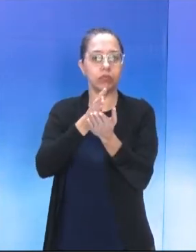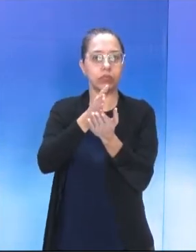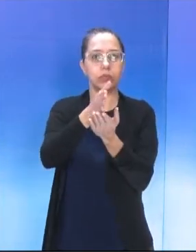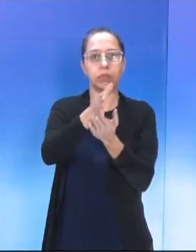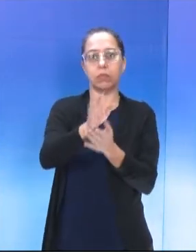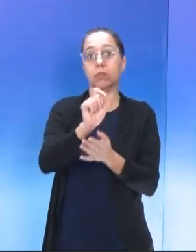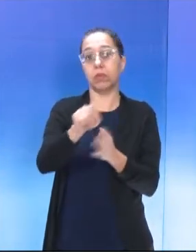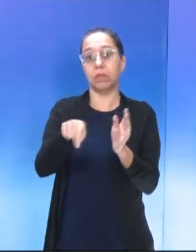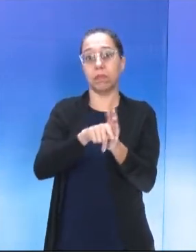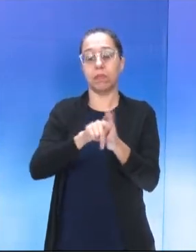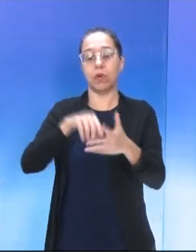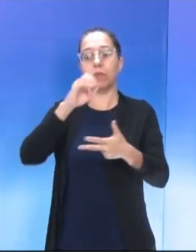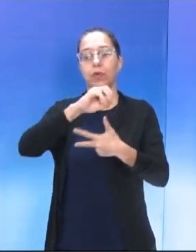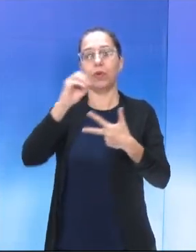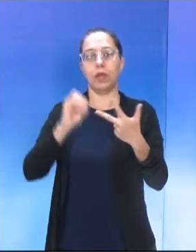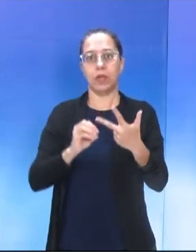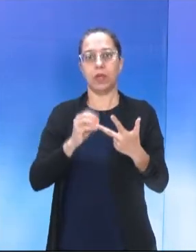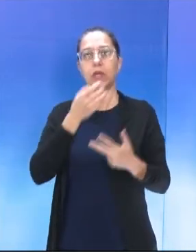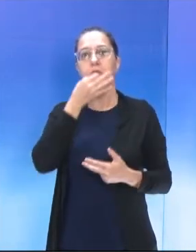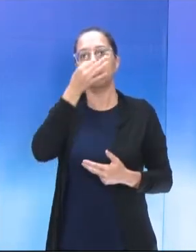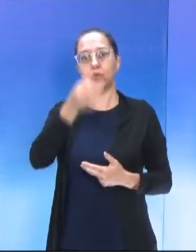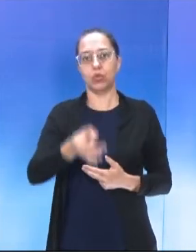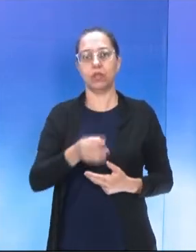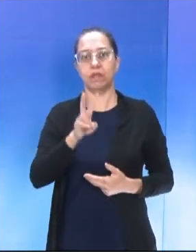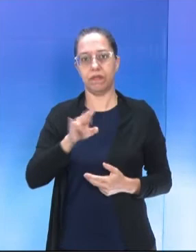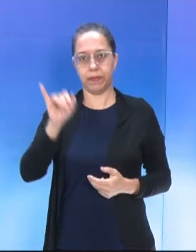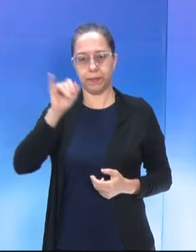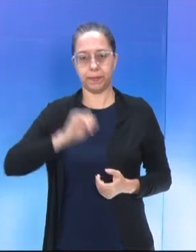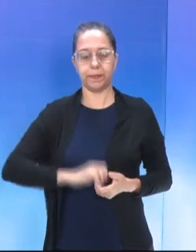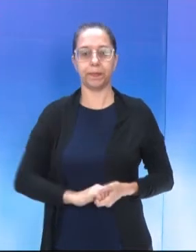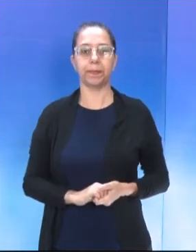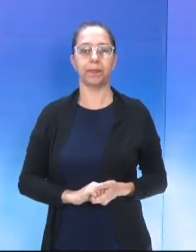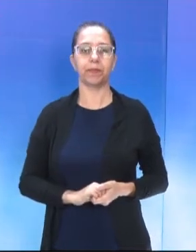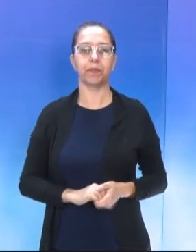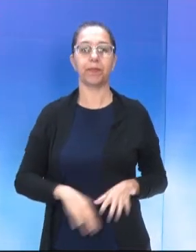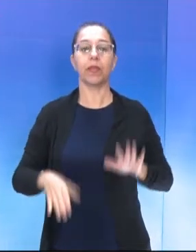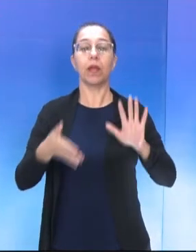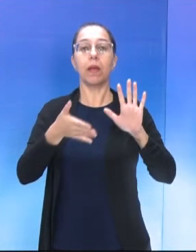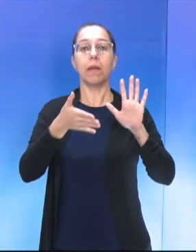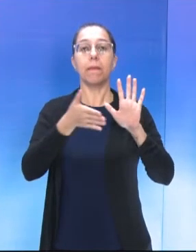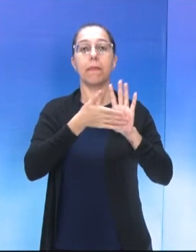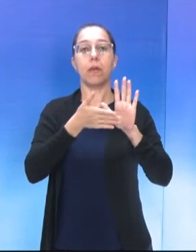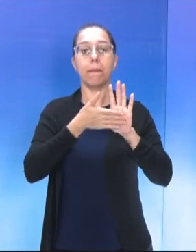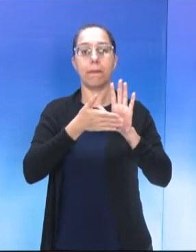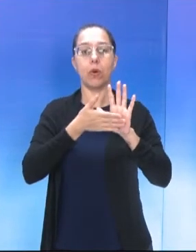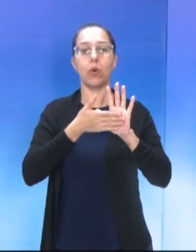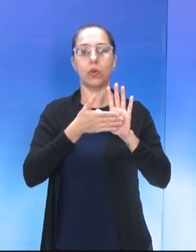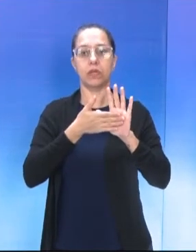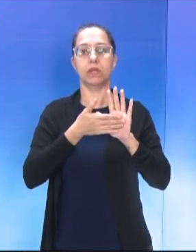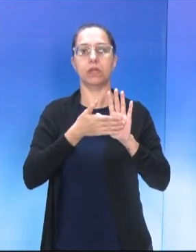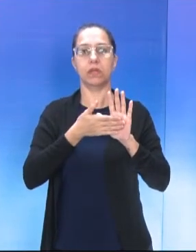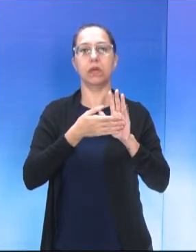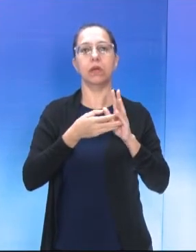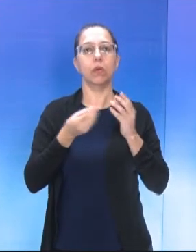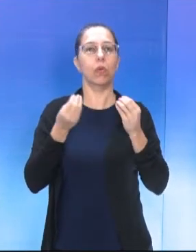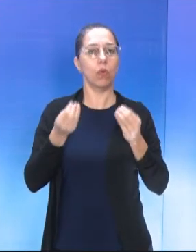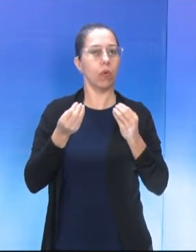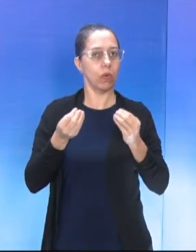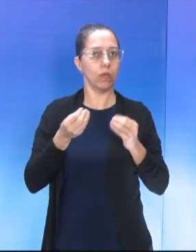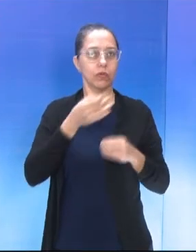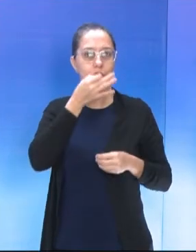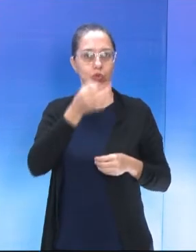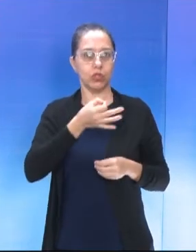que o próprio Enem for sugerir. Ok? Proposta de intervenção para nós encerrarmos o